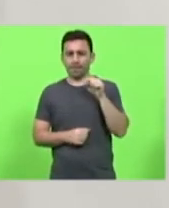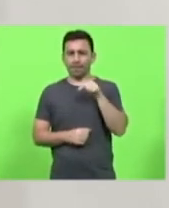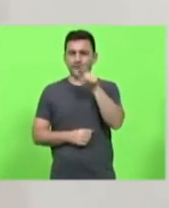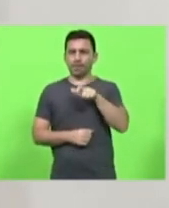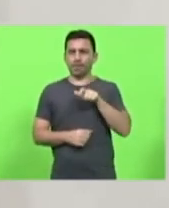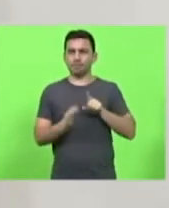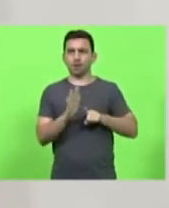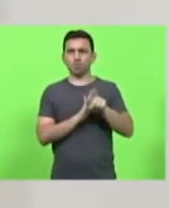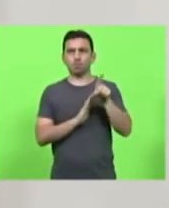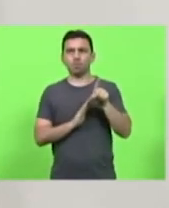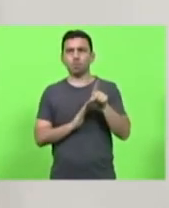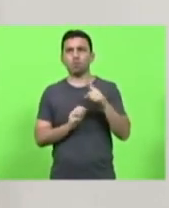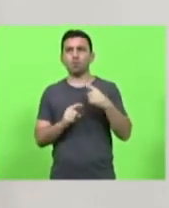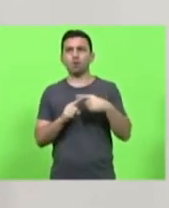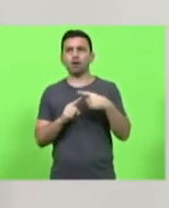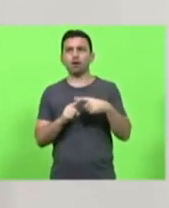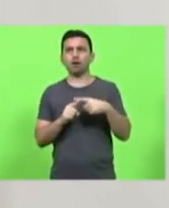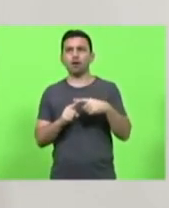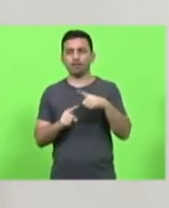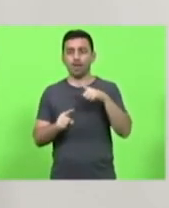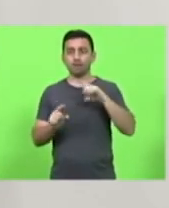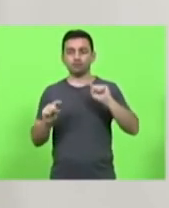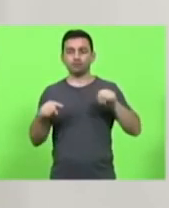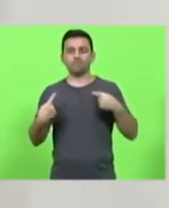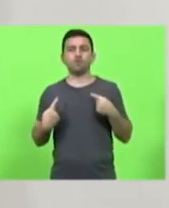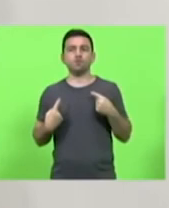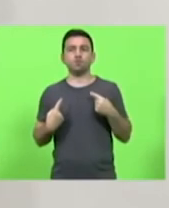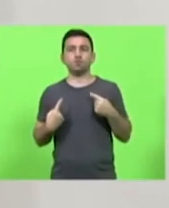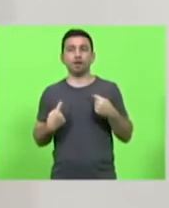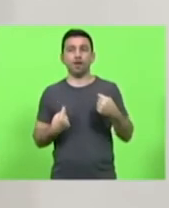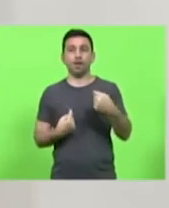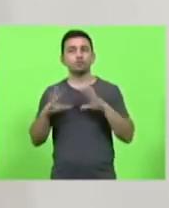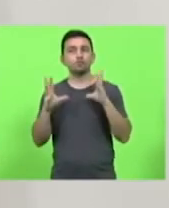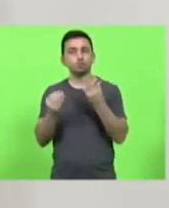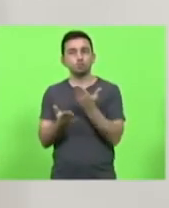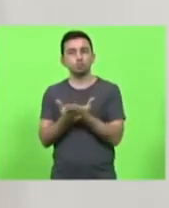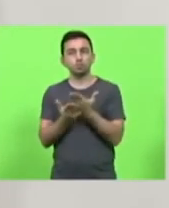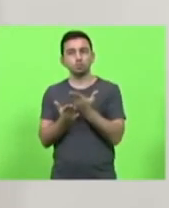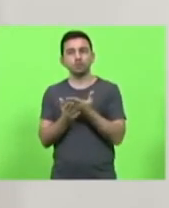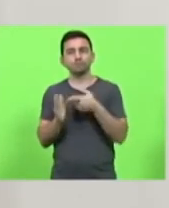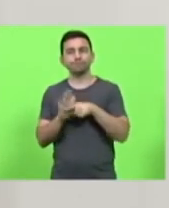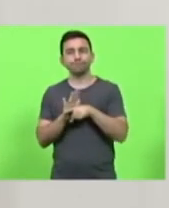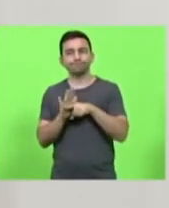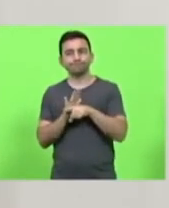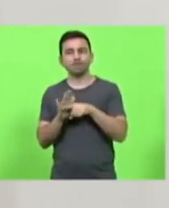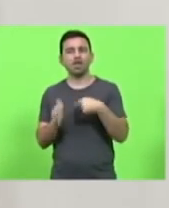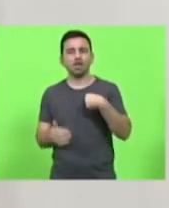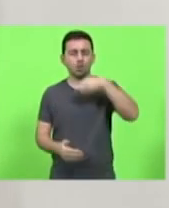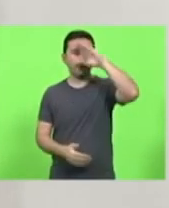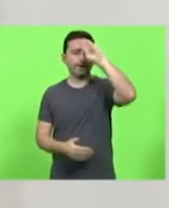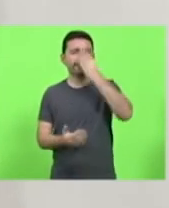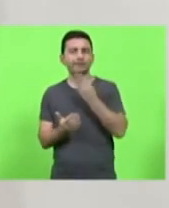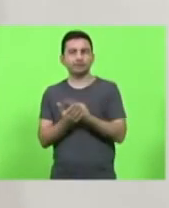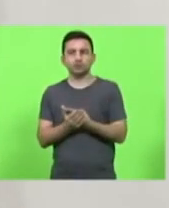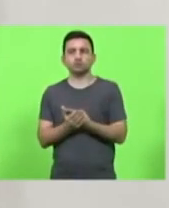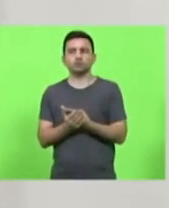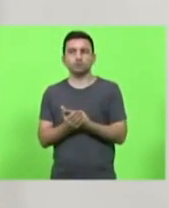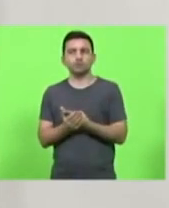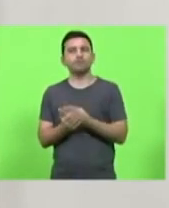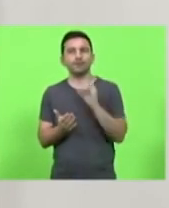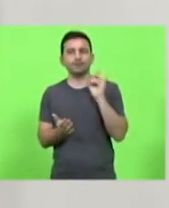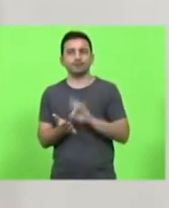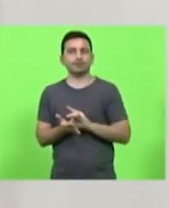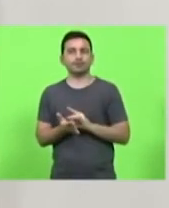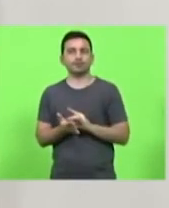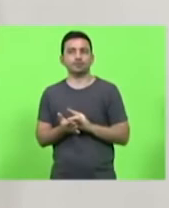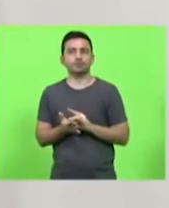isso, ele tinha um desafio, ou com ele ou com alguém. E eu acredito bastante na